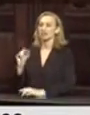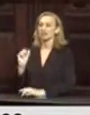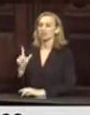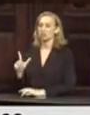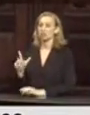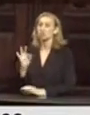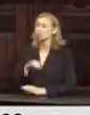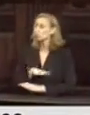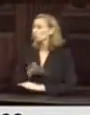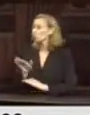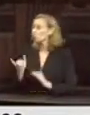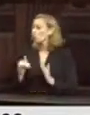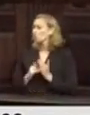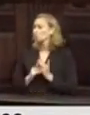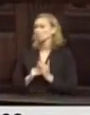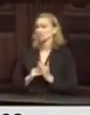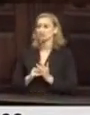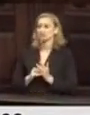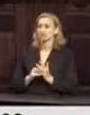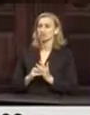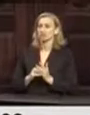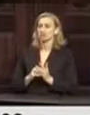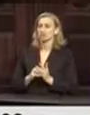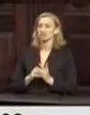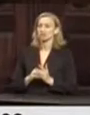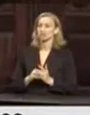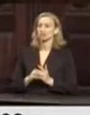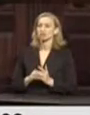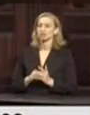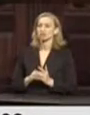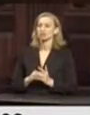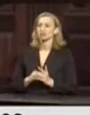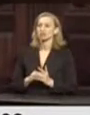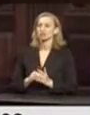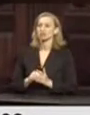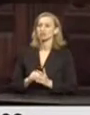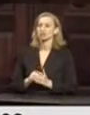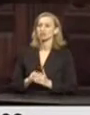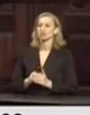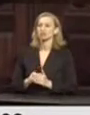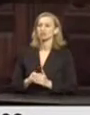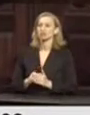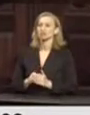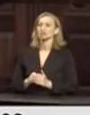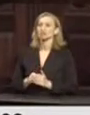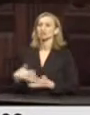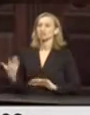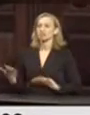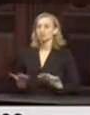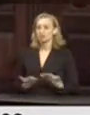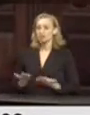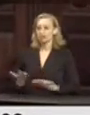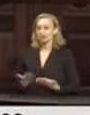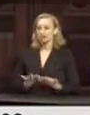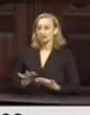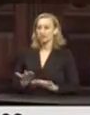São todas, são as forças que servem na criação lá,